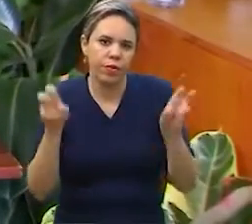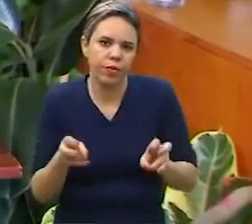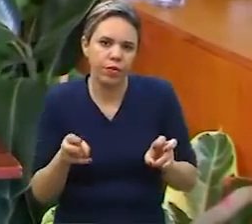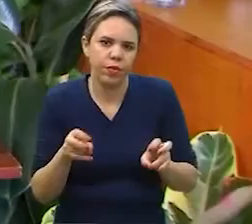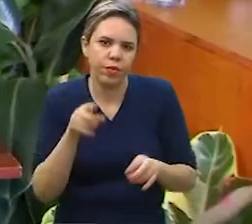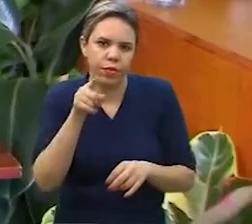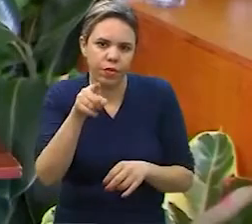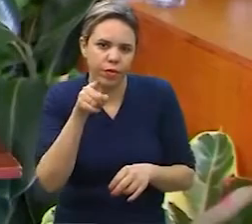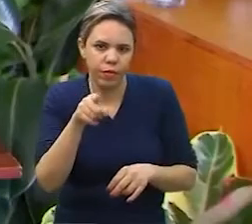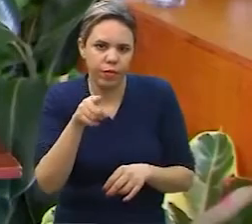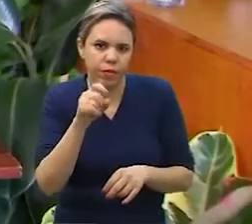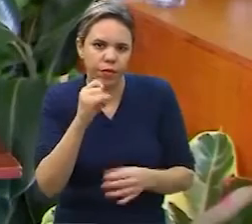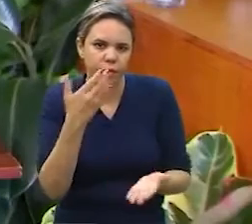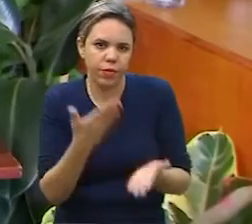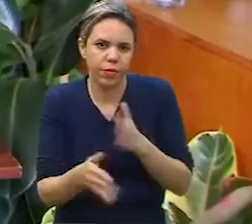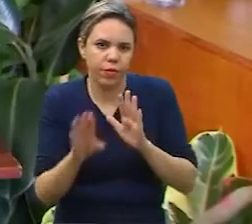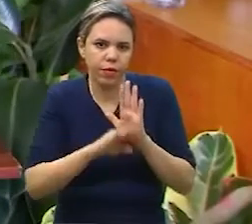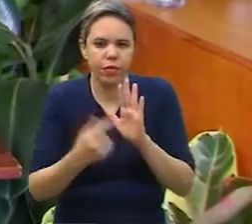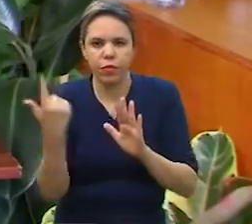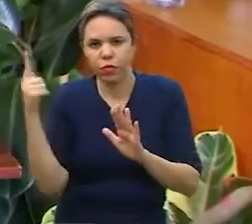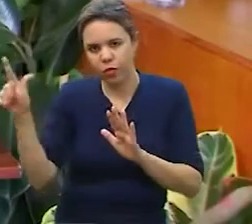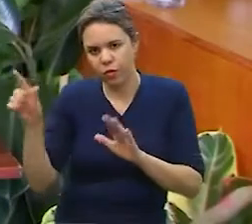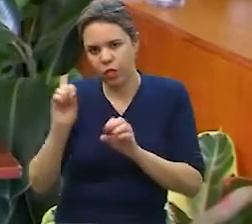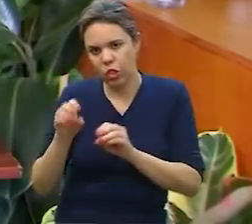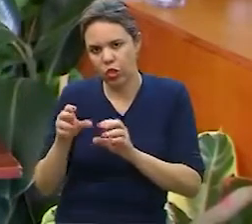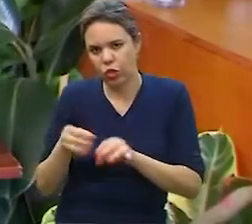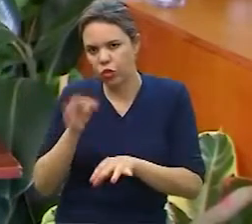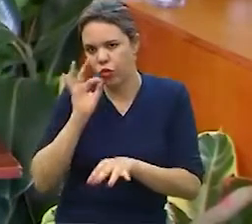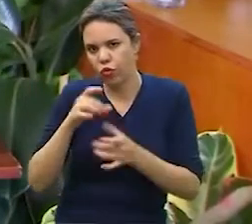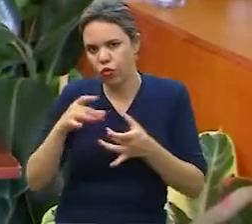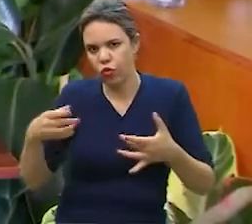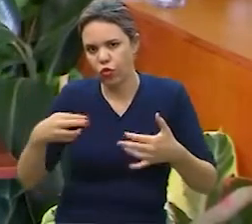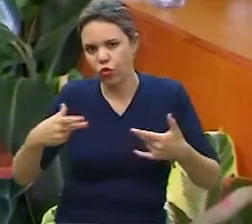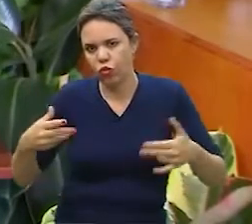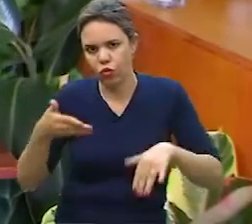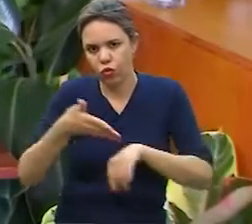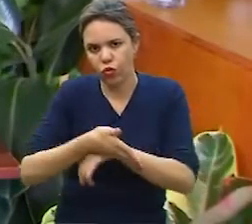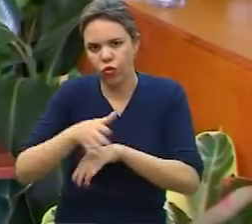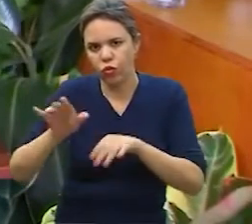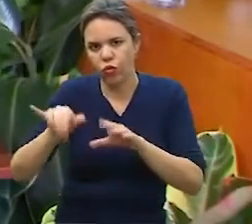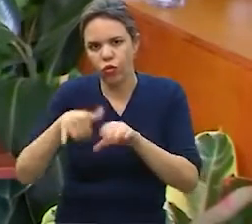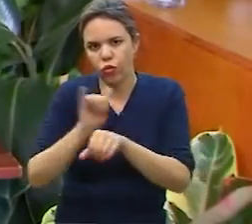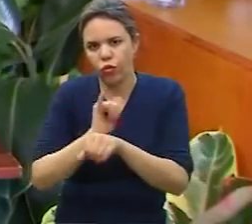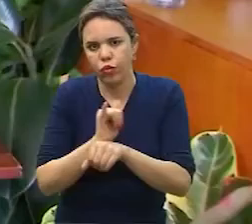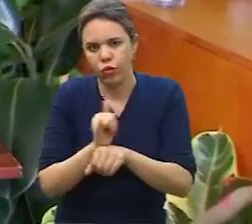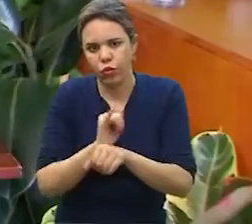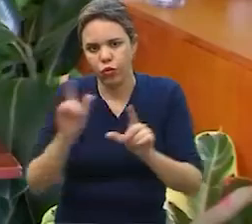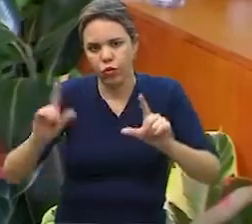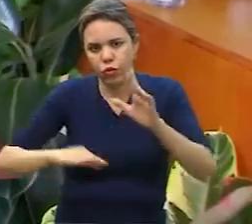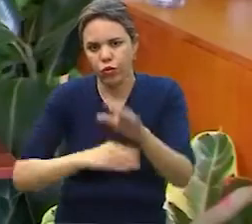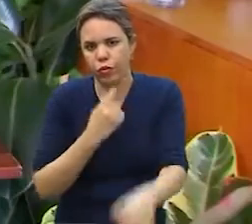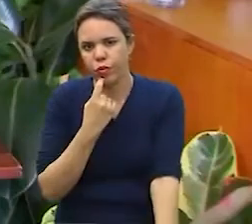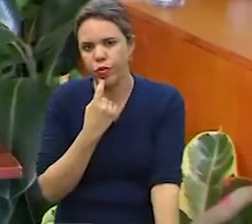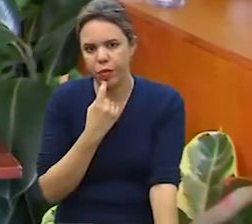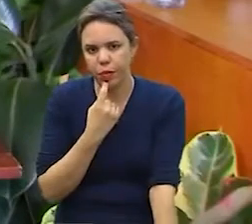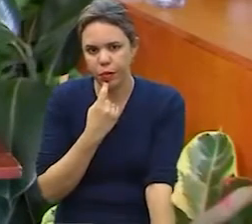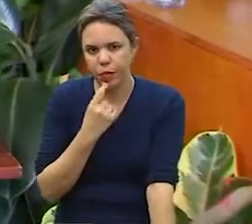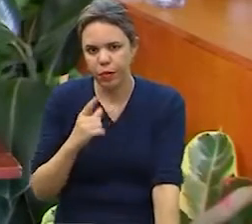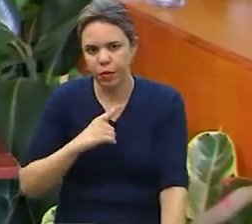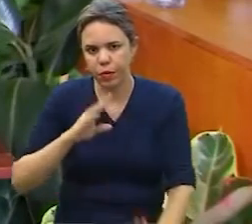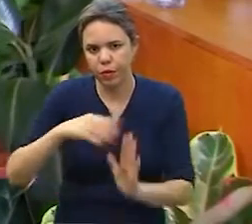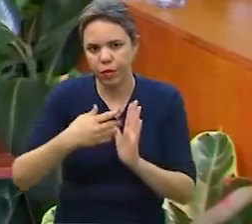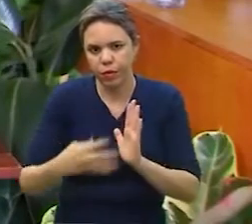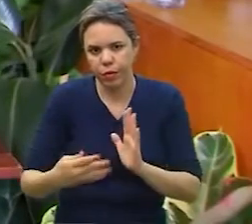assunto, você se perdeu esse programa que ela já ensinou, é só entrar lá no YouTube da TV Câmara Campinas. Tem